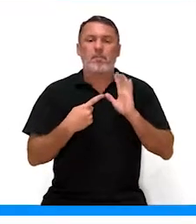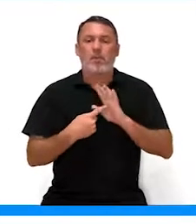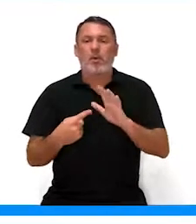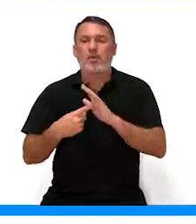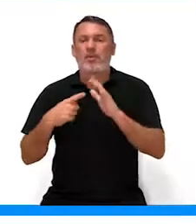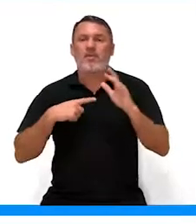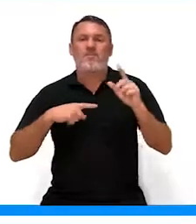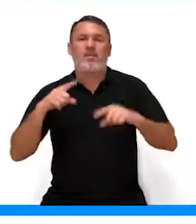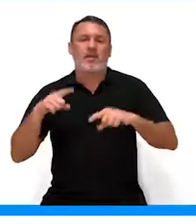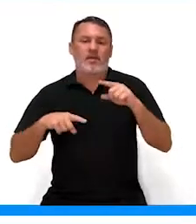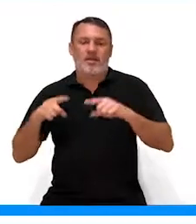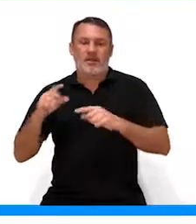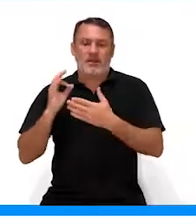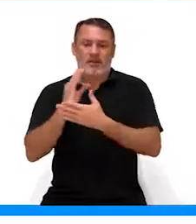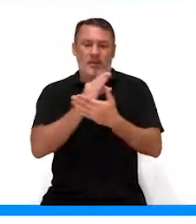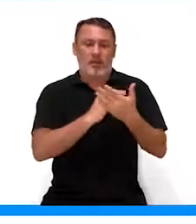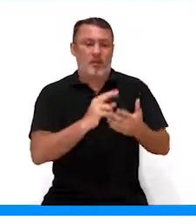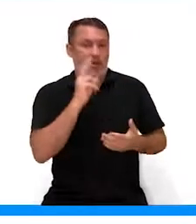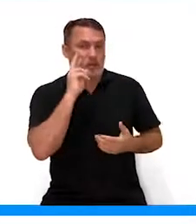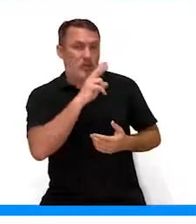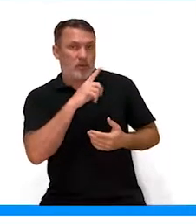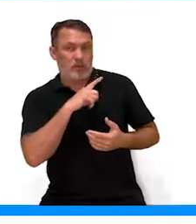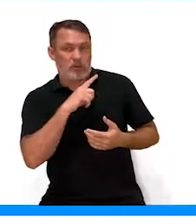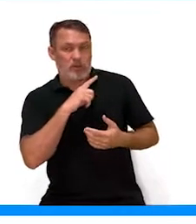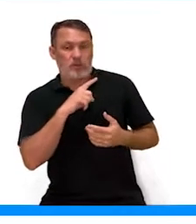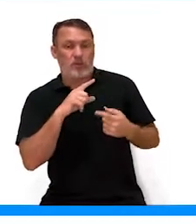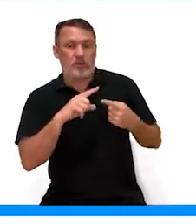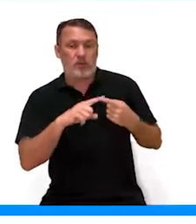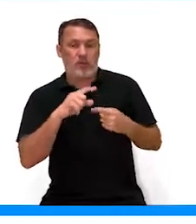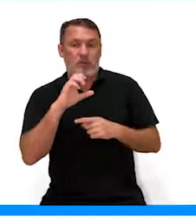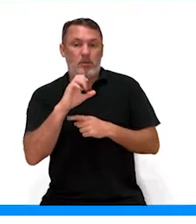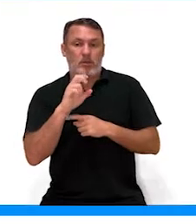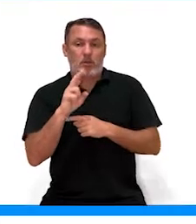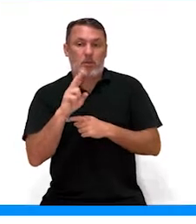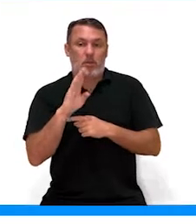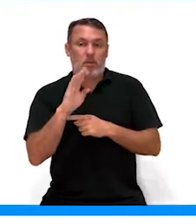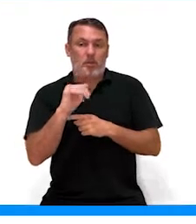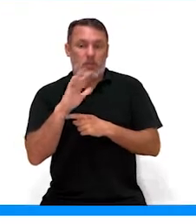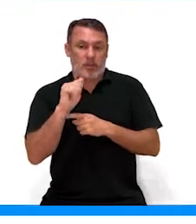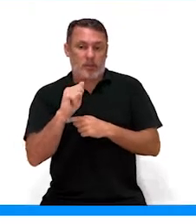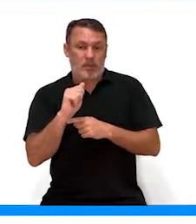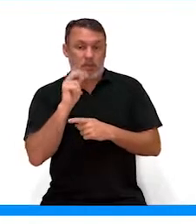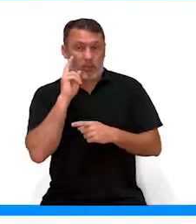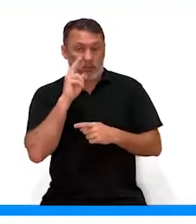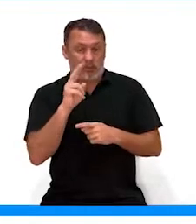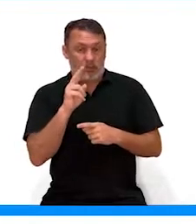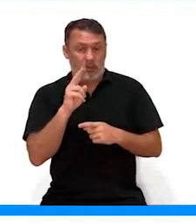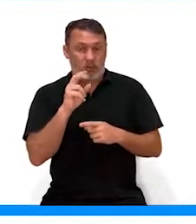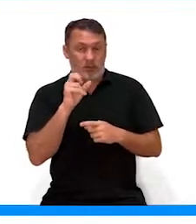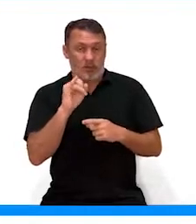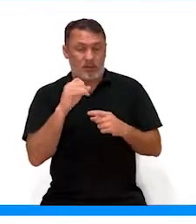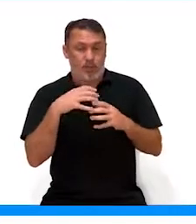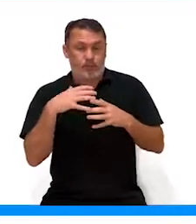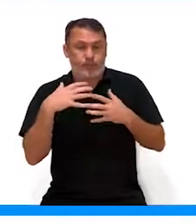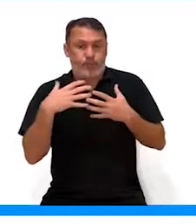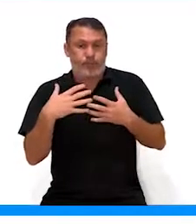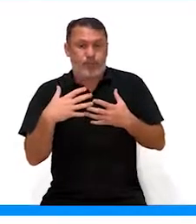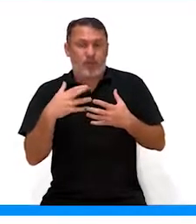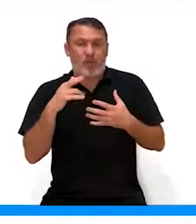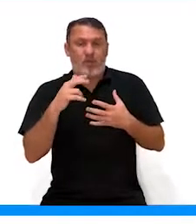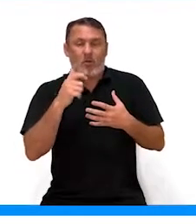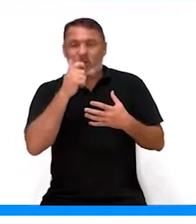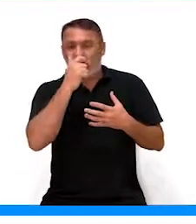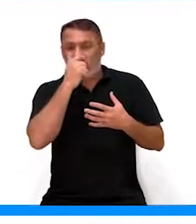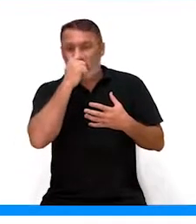células variadas. Como vocês podem ver, a bexiga ela tem células cúbicas e quando elas